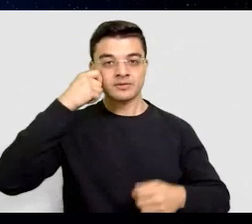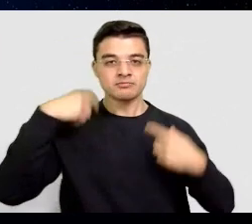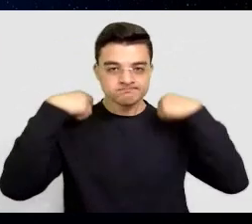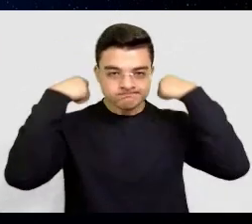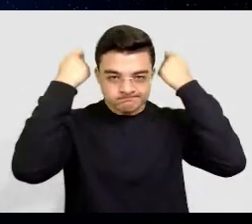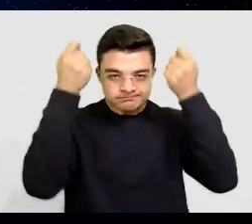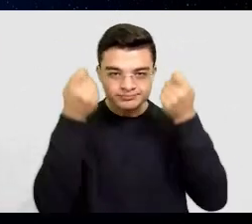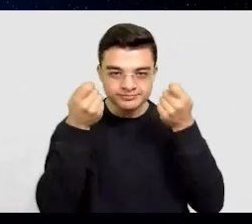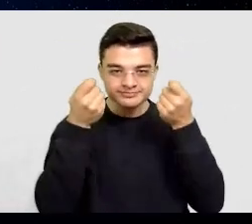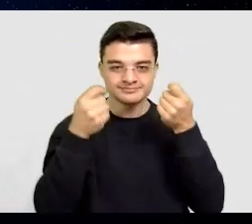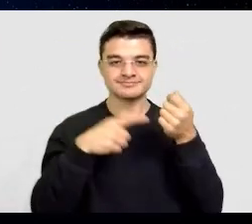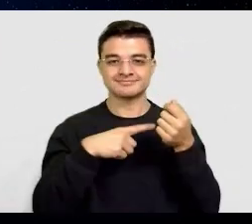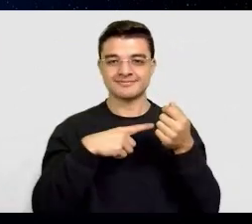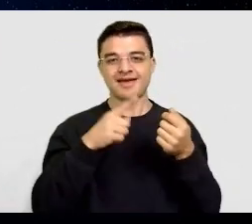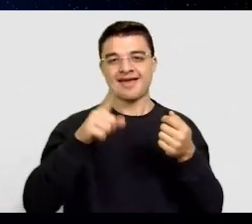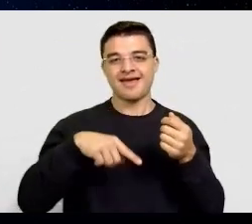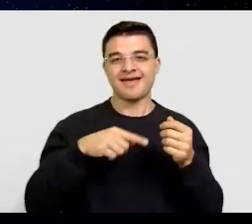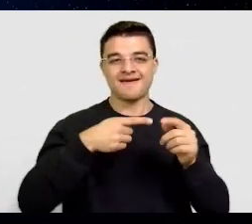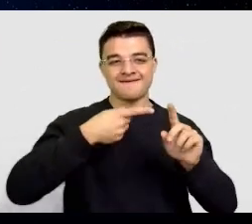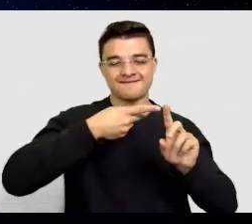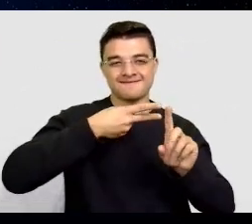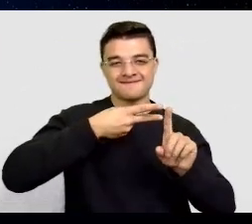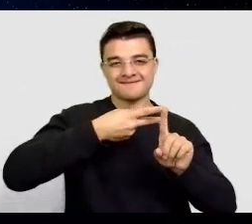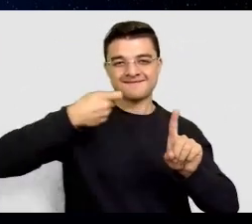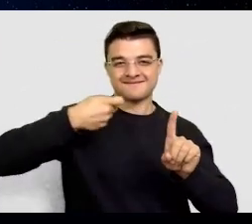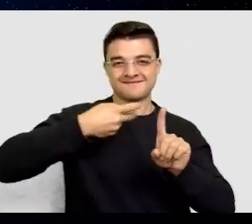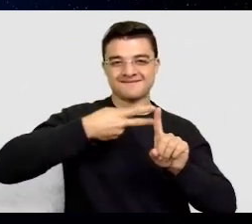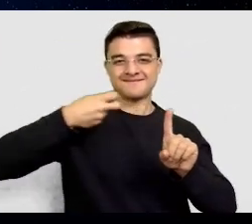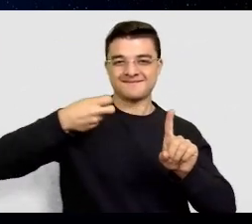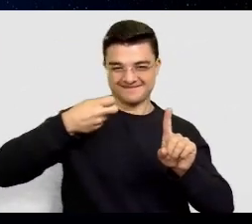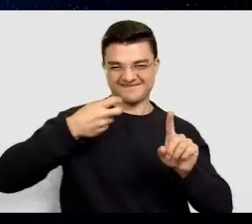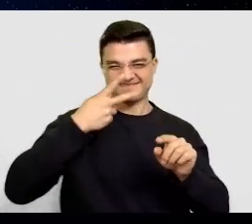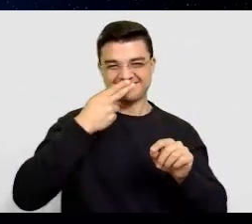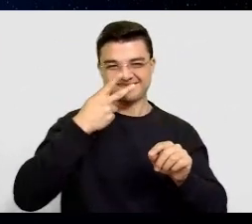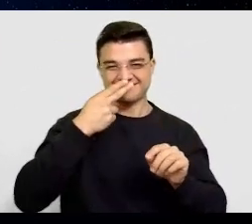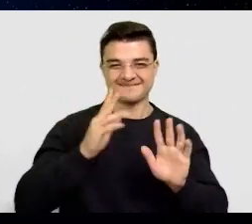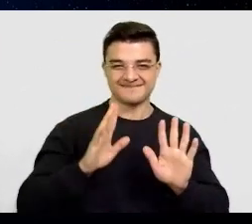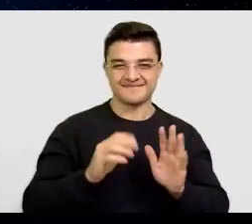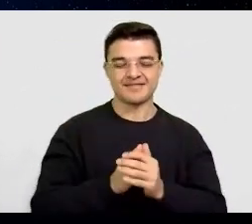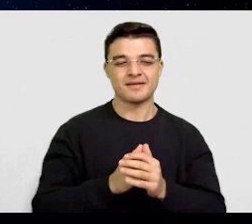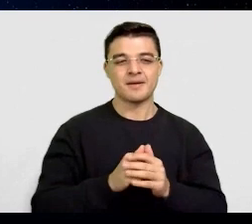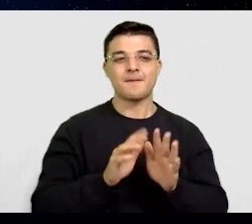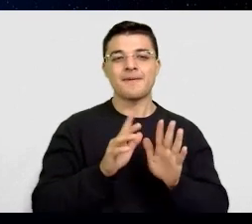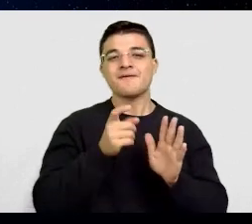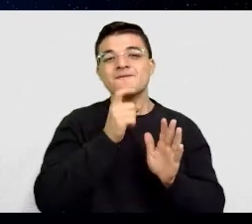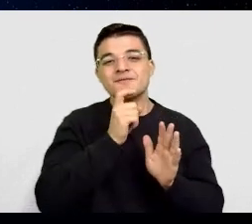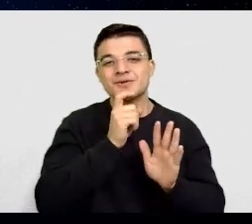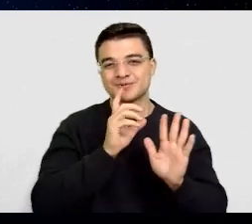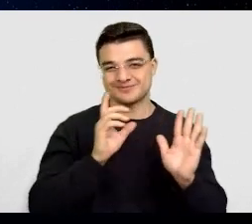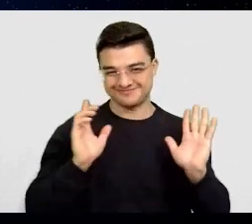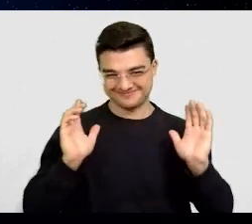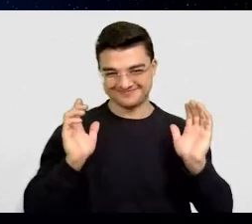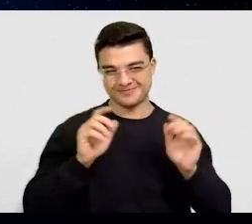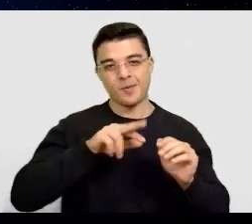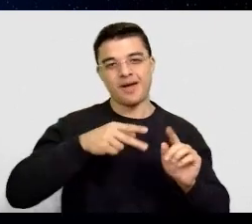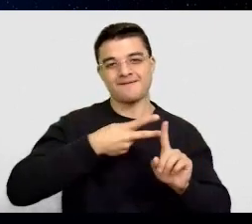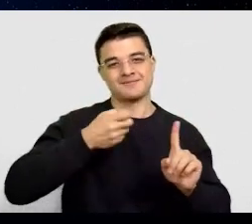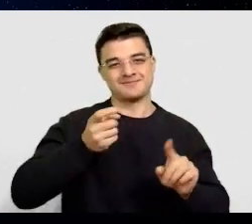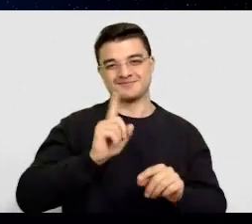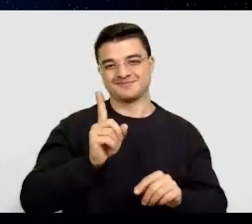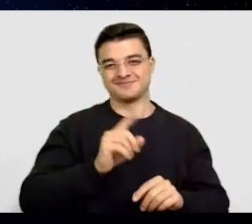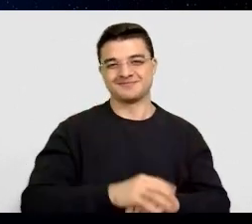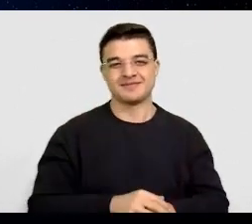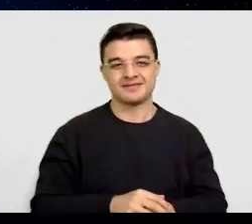bem no estereótipo hacker mesmo, mas não foi proposital, é porque está frio mesmo e eu tenho que fazer o jabá da firma também.